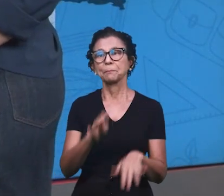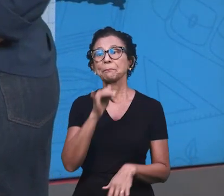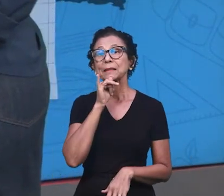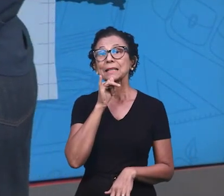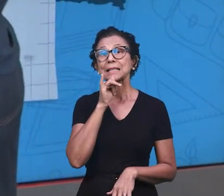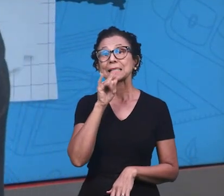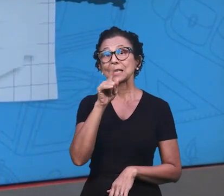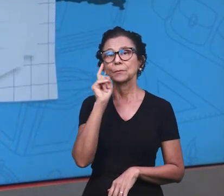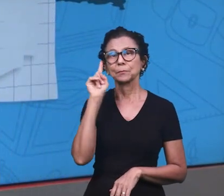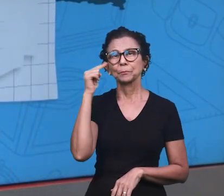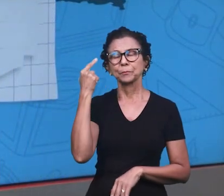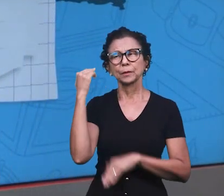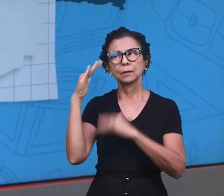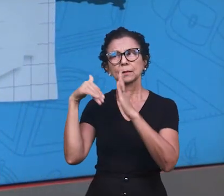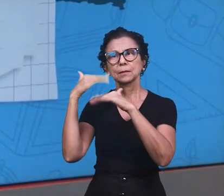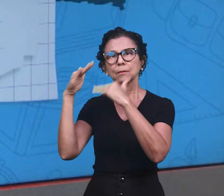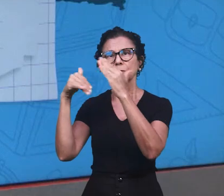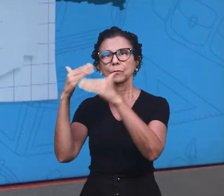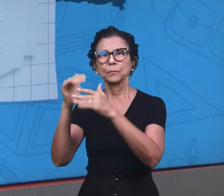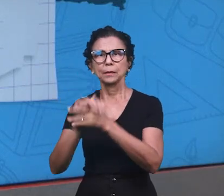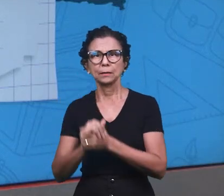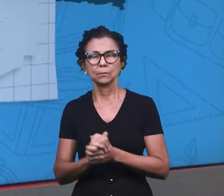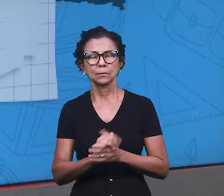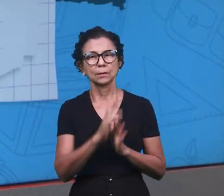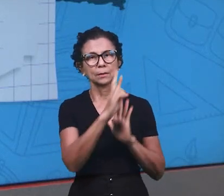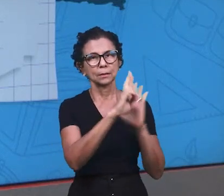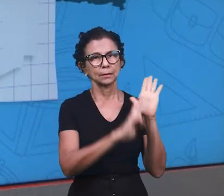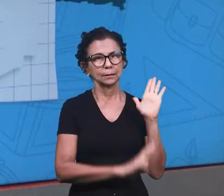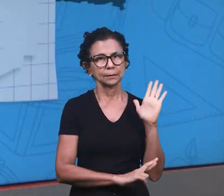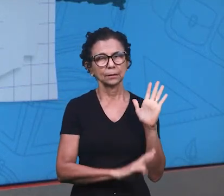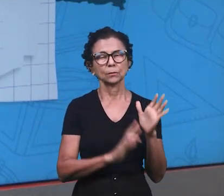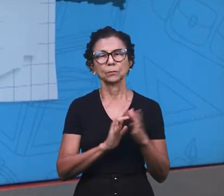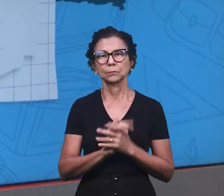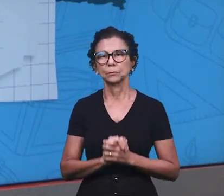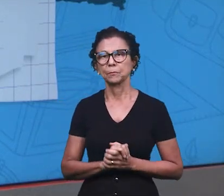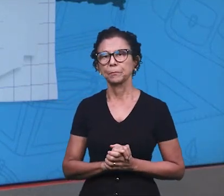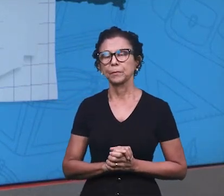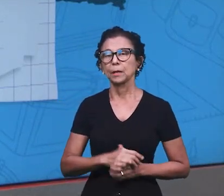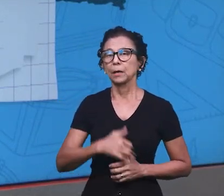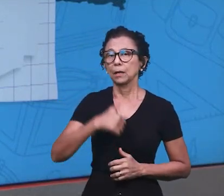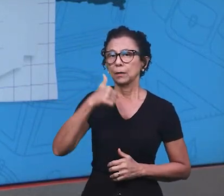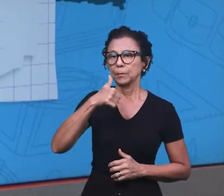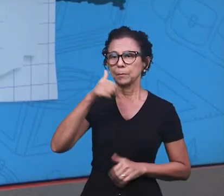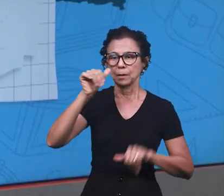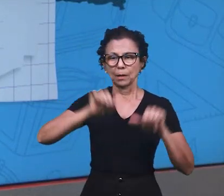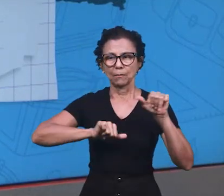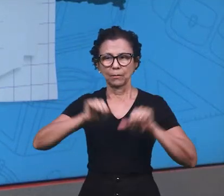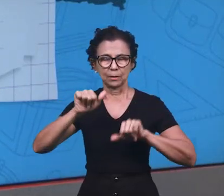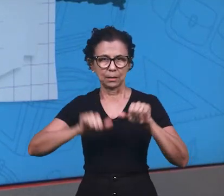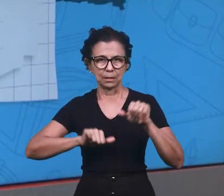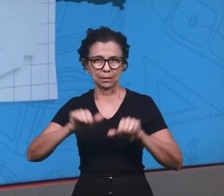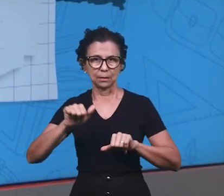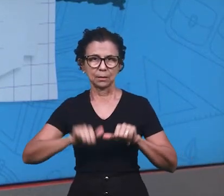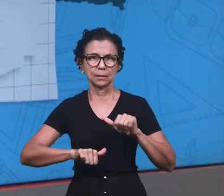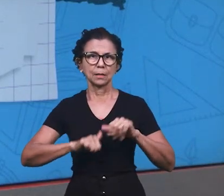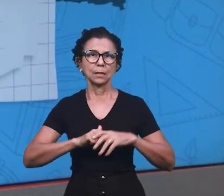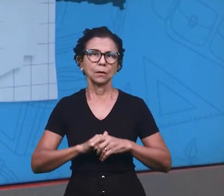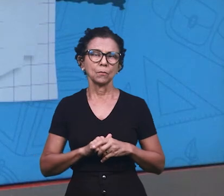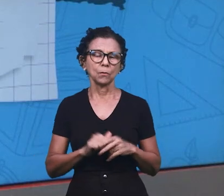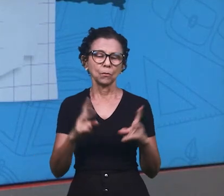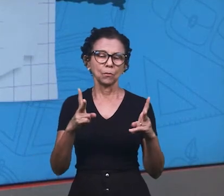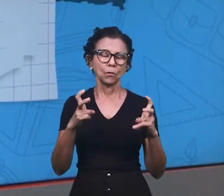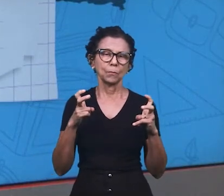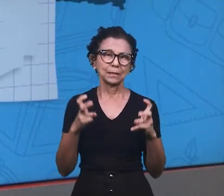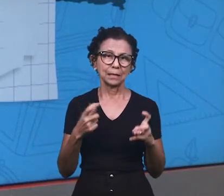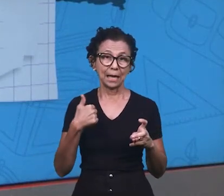para o desenvolvimento, na redação do Lucas. Então, ó, em primeira análise, é um marcador que sinaliza para mim, enquanto leitora,